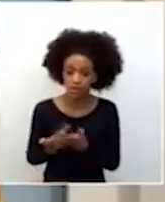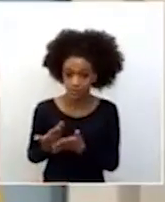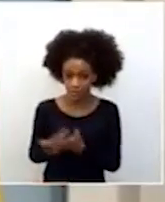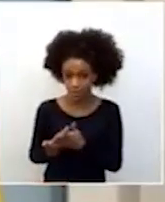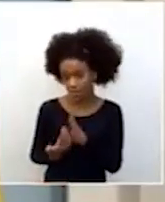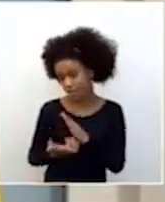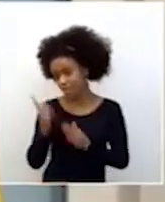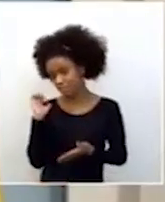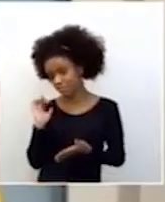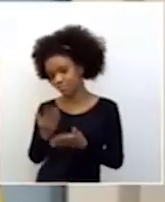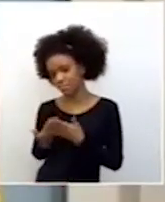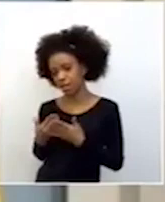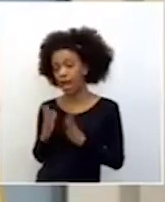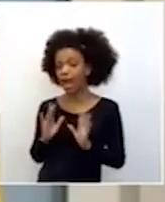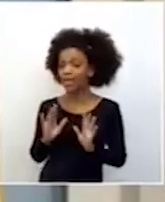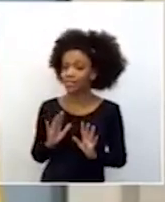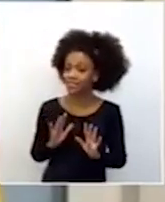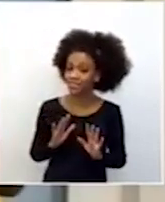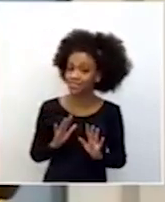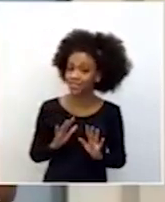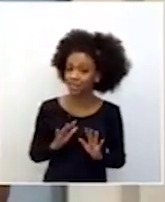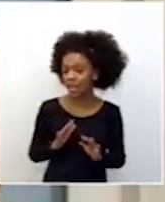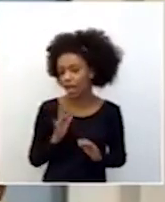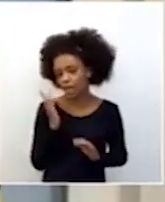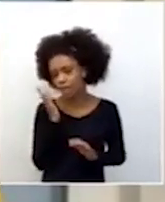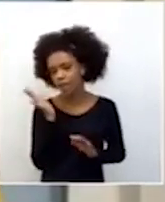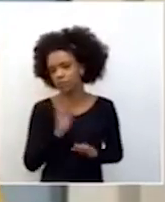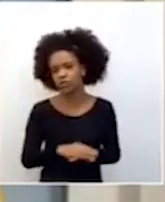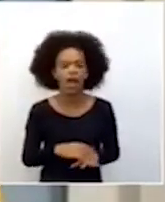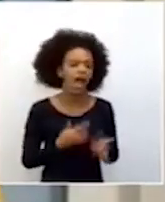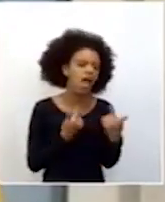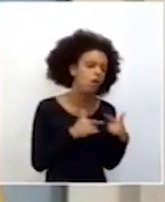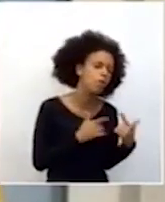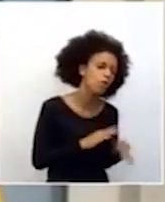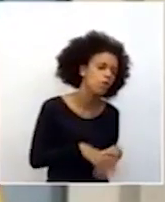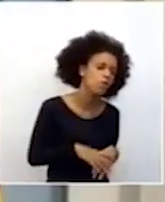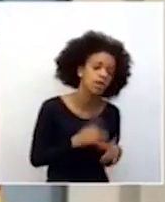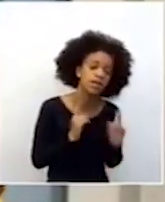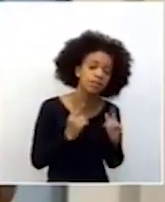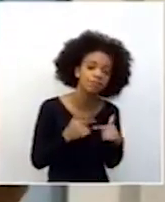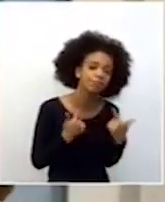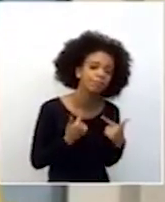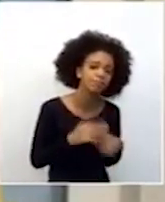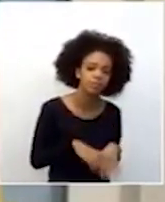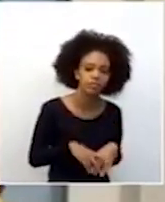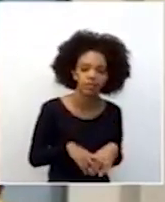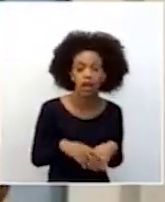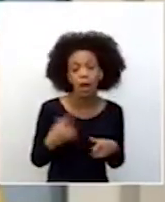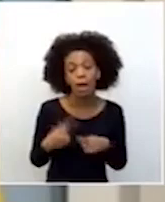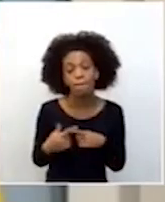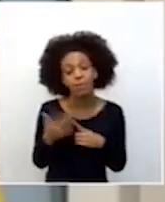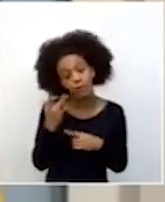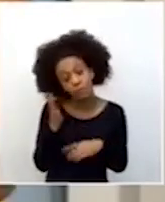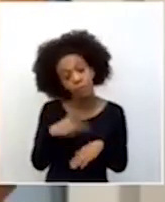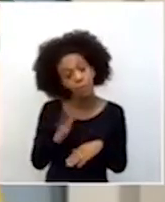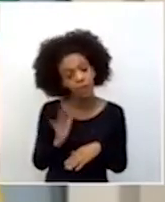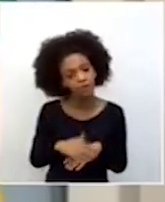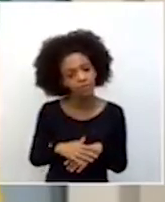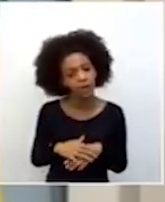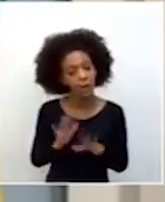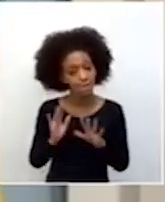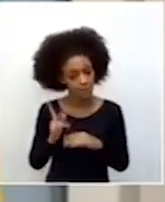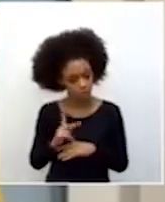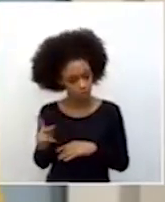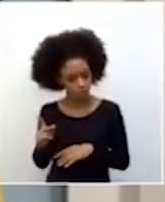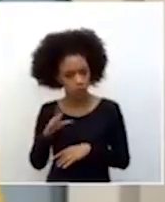outra aula, é que muitas vezes é muito mais fácil falar, humor, isso é engraçado, porque é muito mais fácil, mas o que o professor